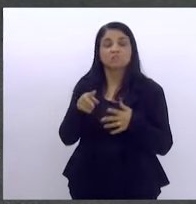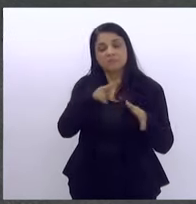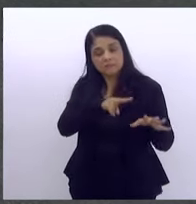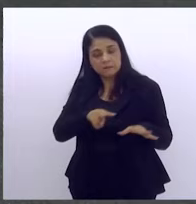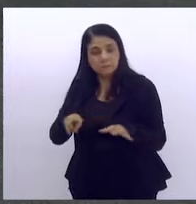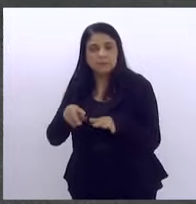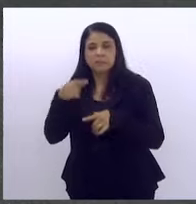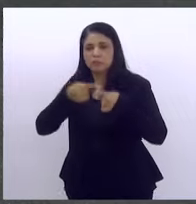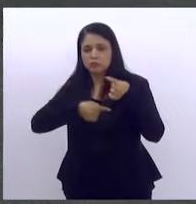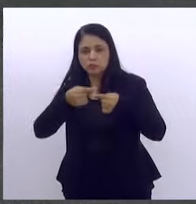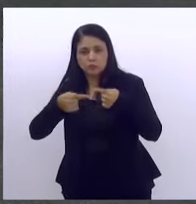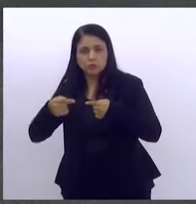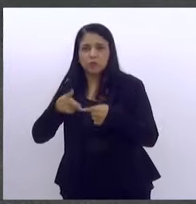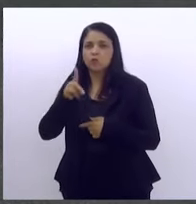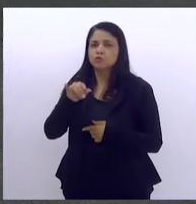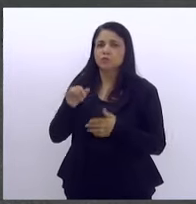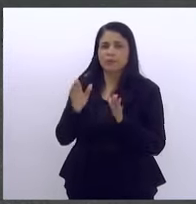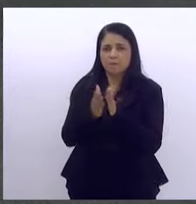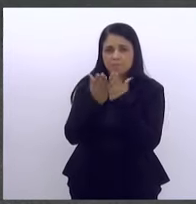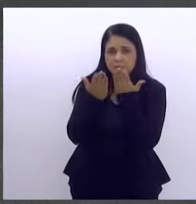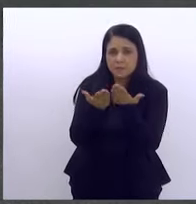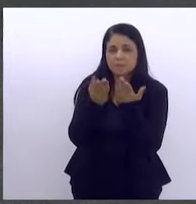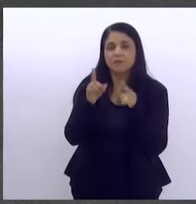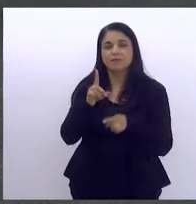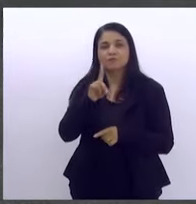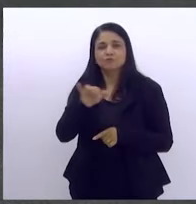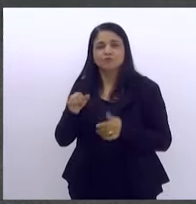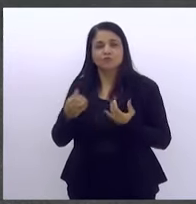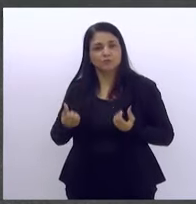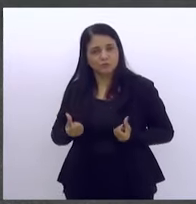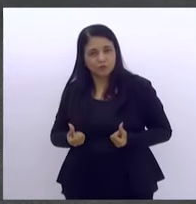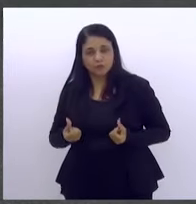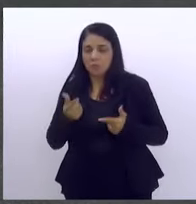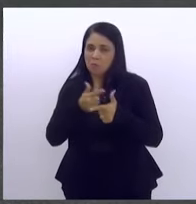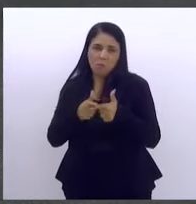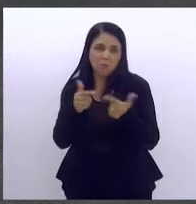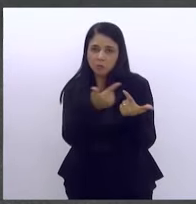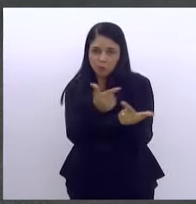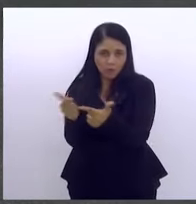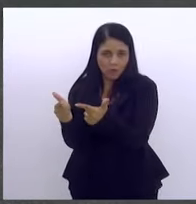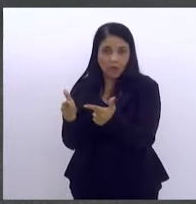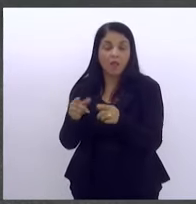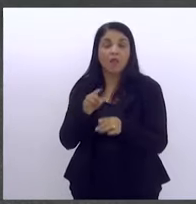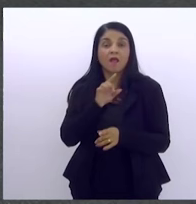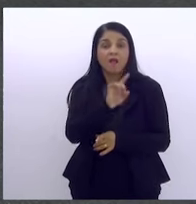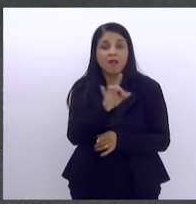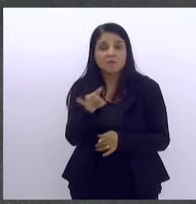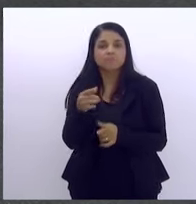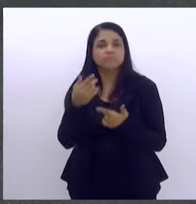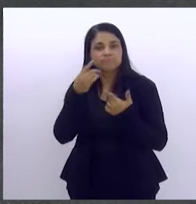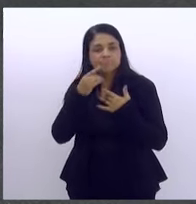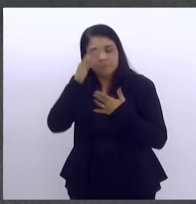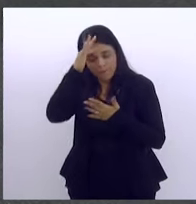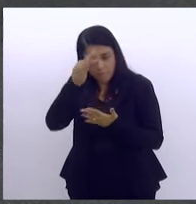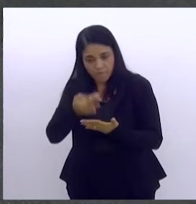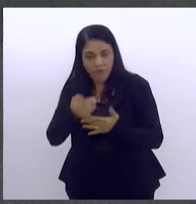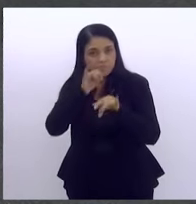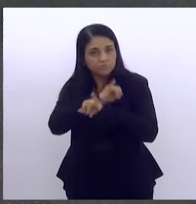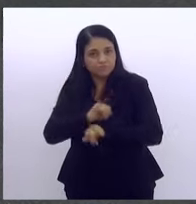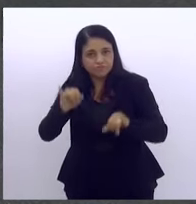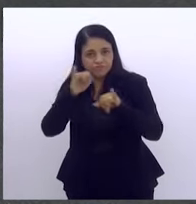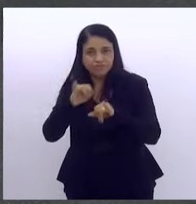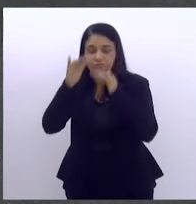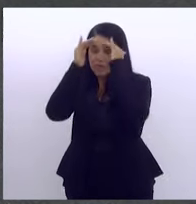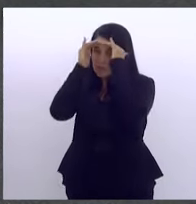discuta isso, ter o dia da Bíblia, ter o dia dos budistas, não tem problema nenhum com isso. O negócio é cada um poder professar sua fé em respeito